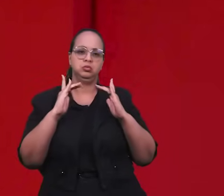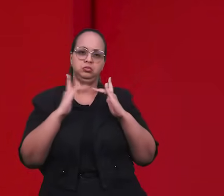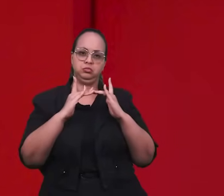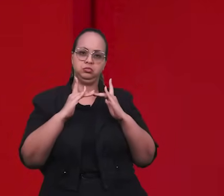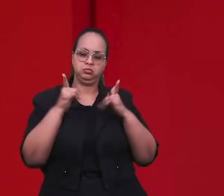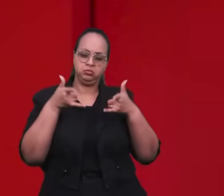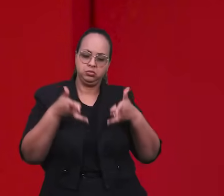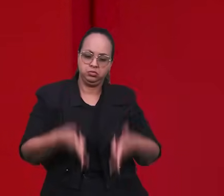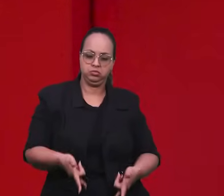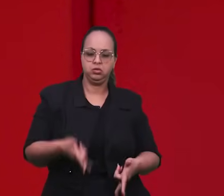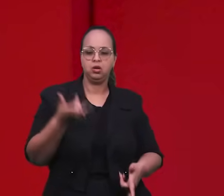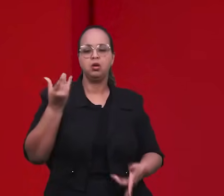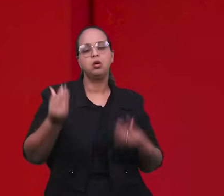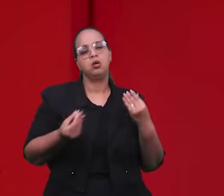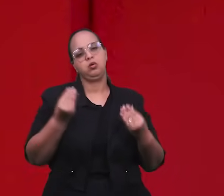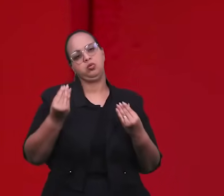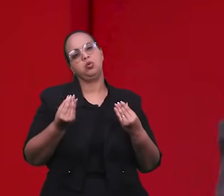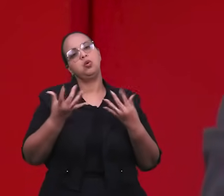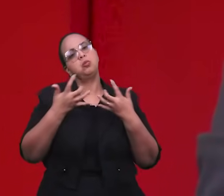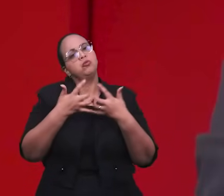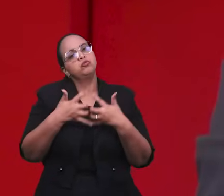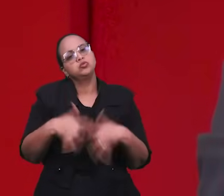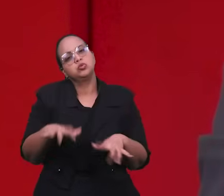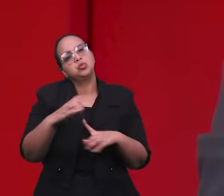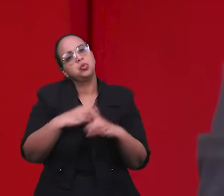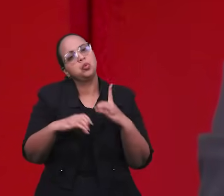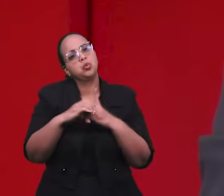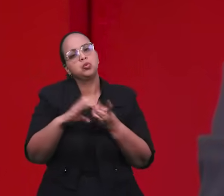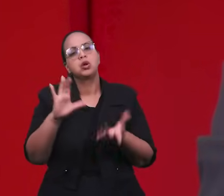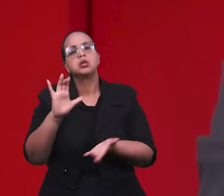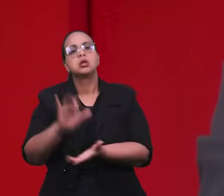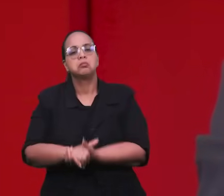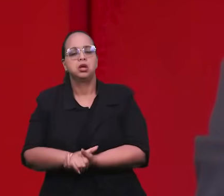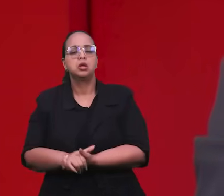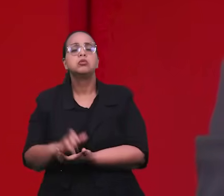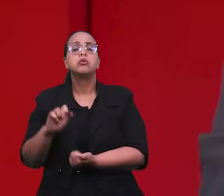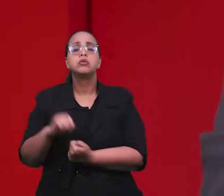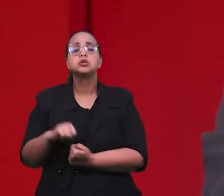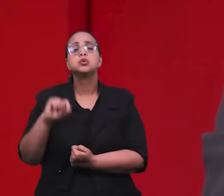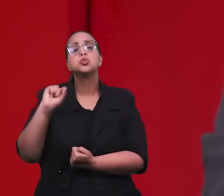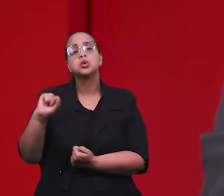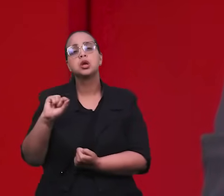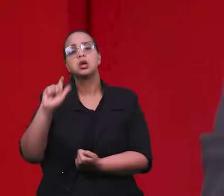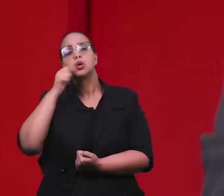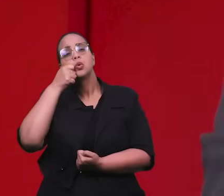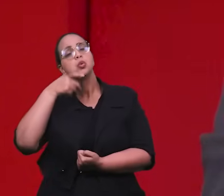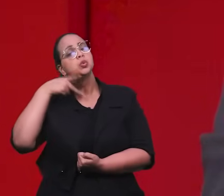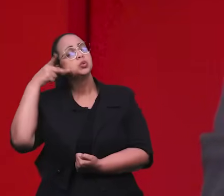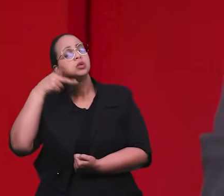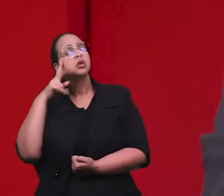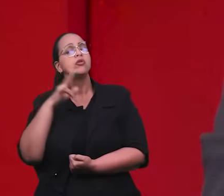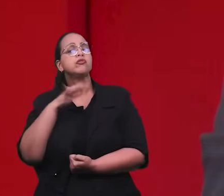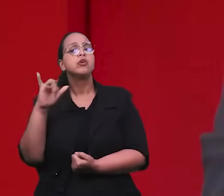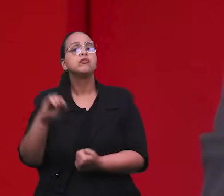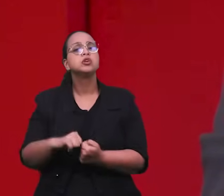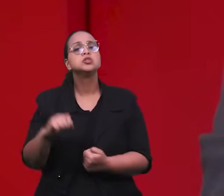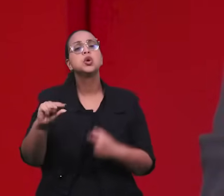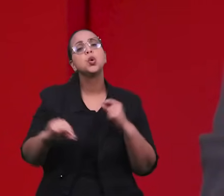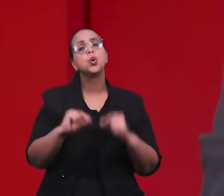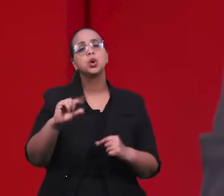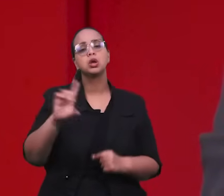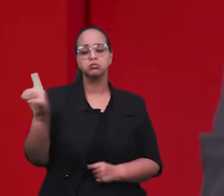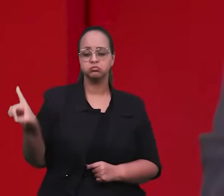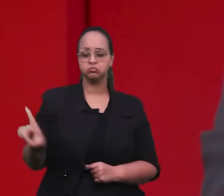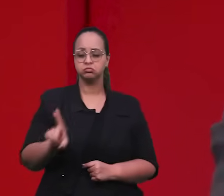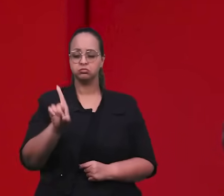o posicionamento? Como é que vão fazer nele? É um culto de casamento, né? Um culto de ceia. Como é que o diácono vai se